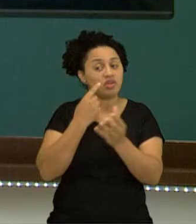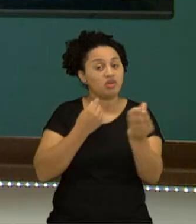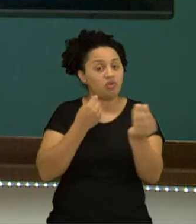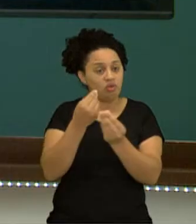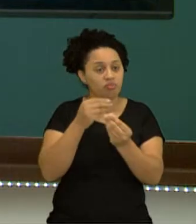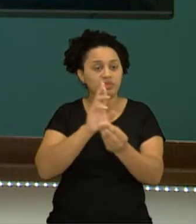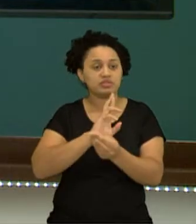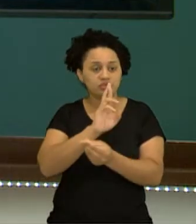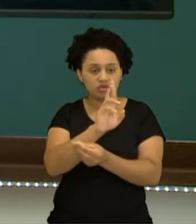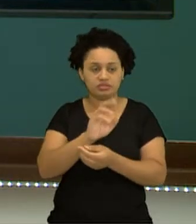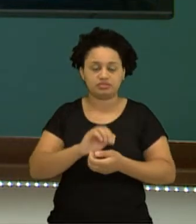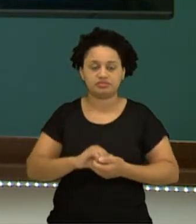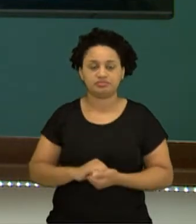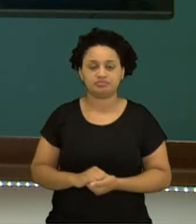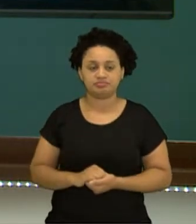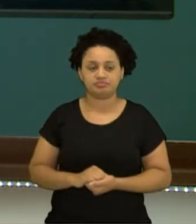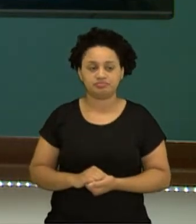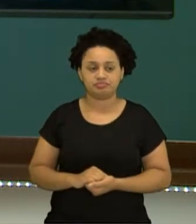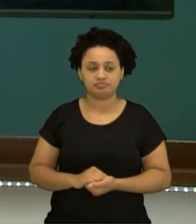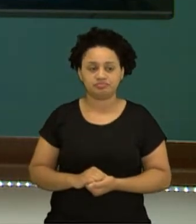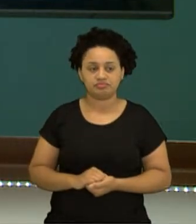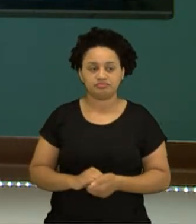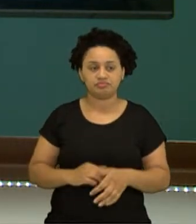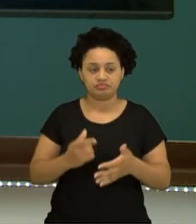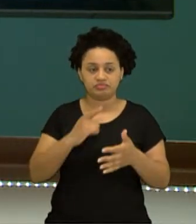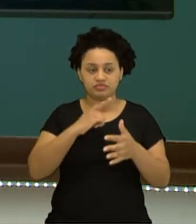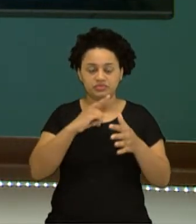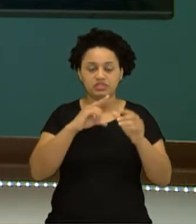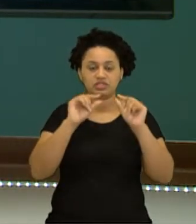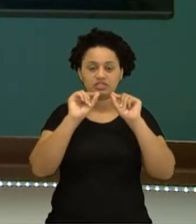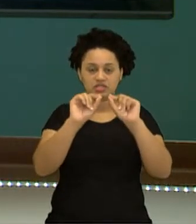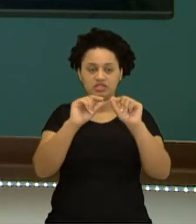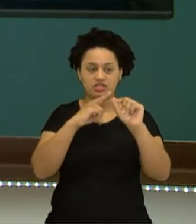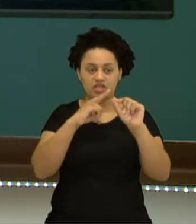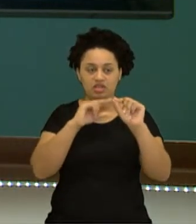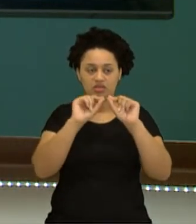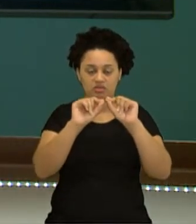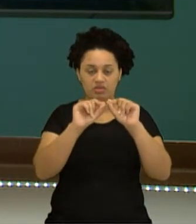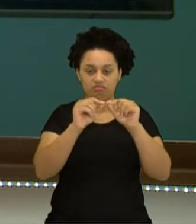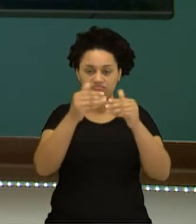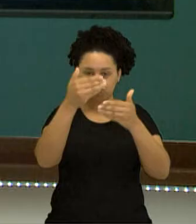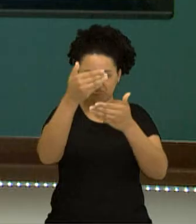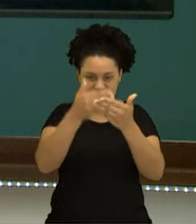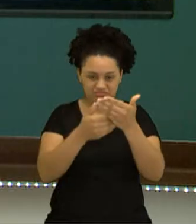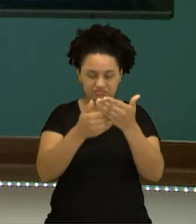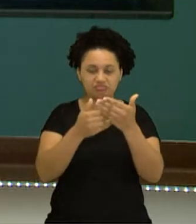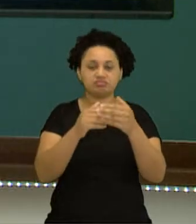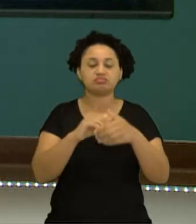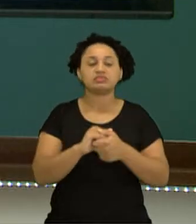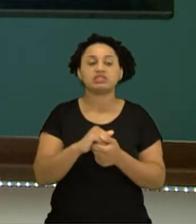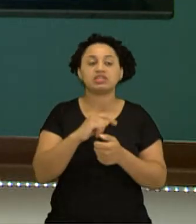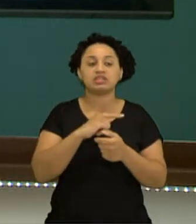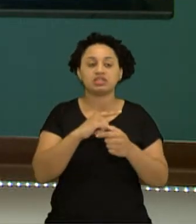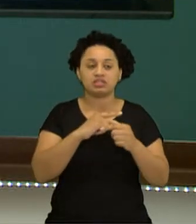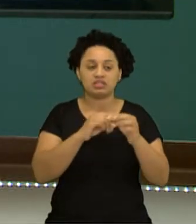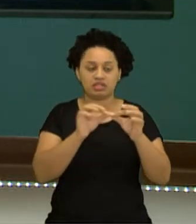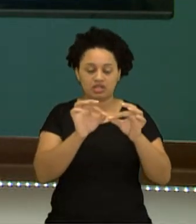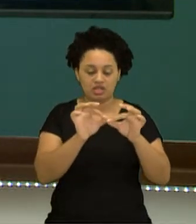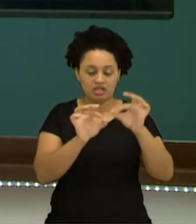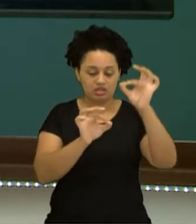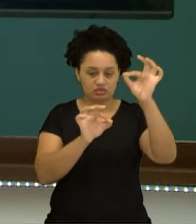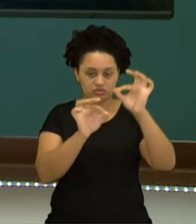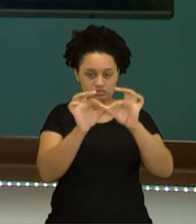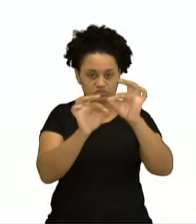ficou a resolução. Então aqui, ó, nós temos na secção, é como se eu tivesse a secção aqui, nós vamos ter esta altura aqui que vai ser